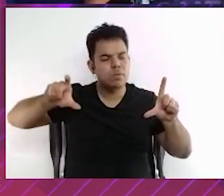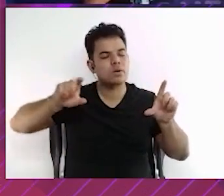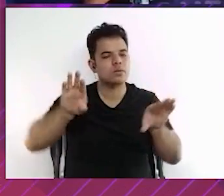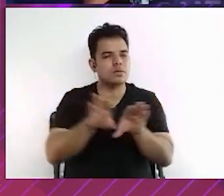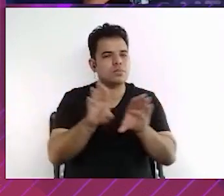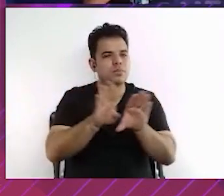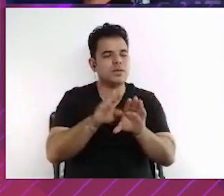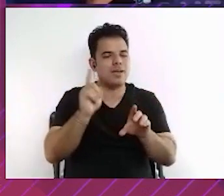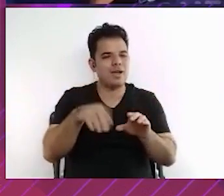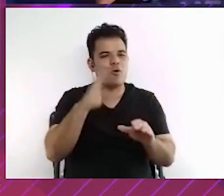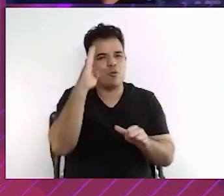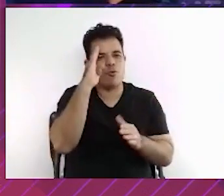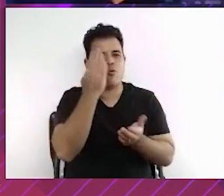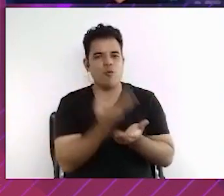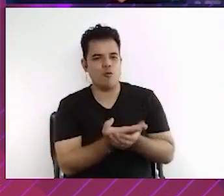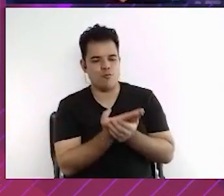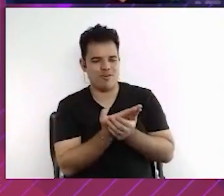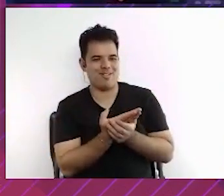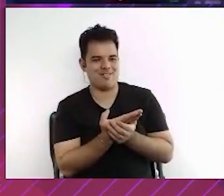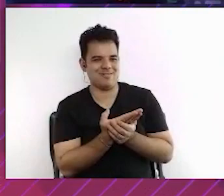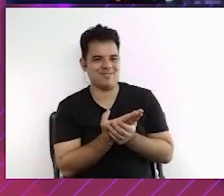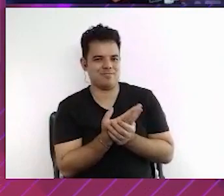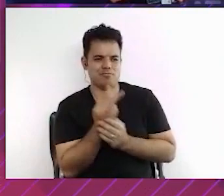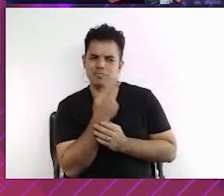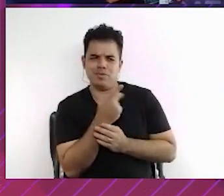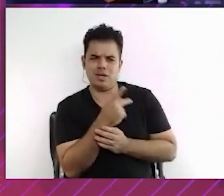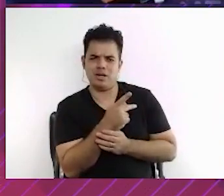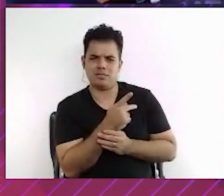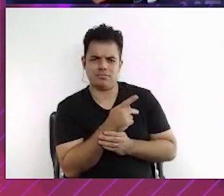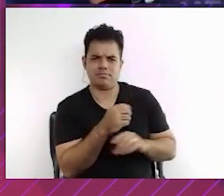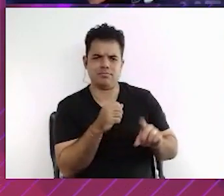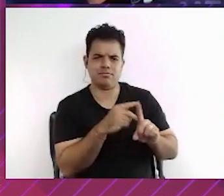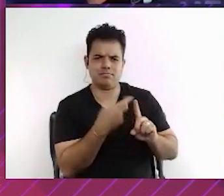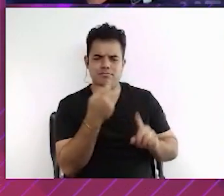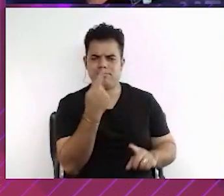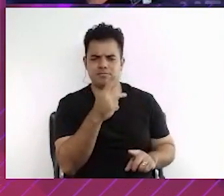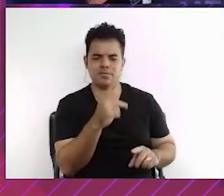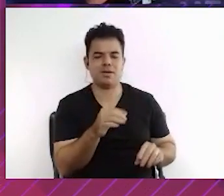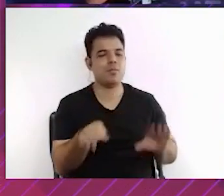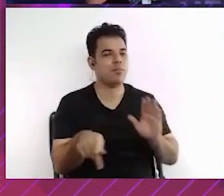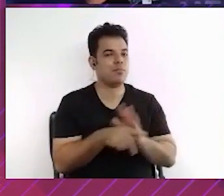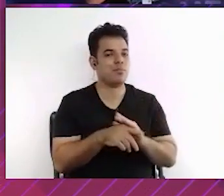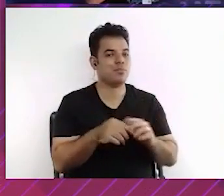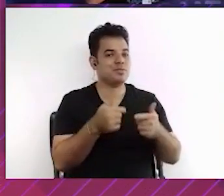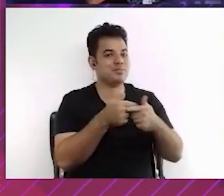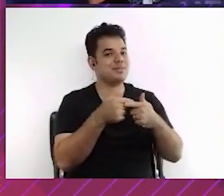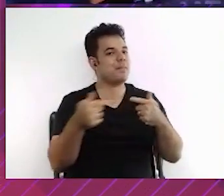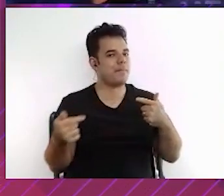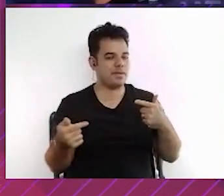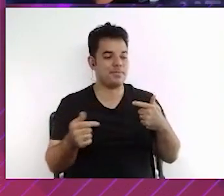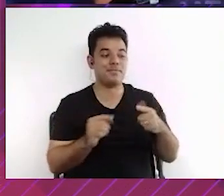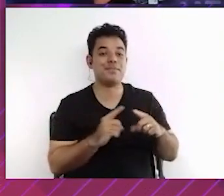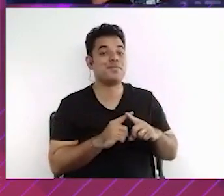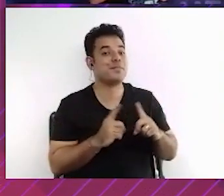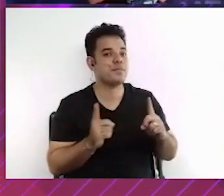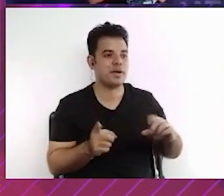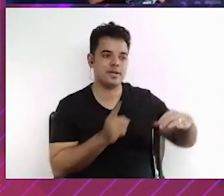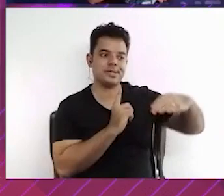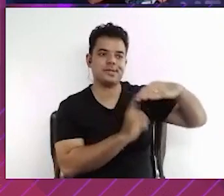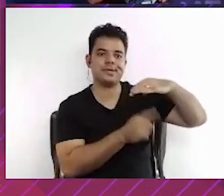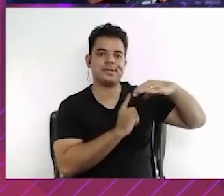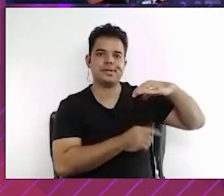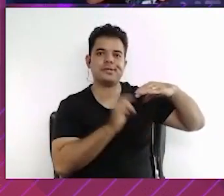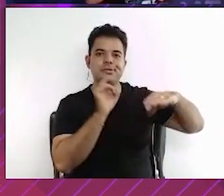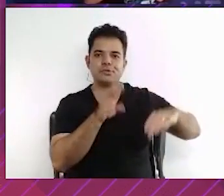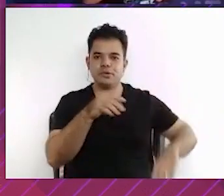produz. E aí a gente tinha, então, essa previsão dos 7 dias. Mas, para o cliente, não era o suficiente 7